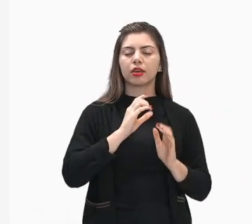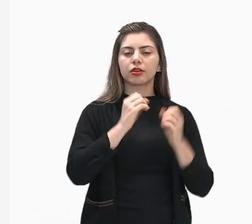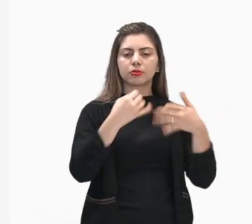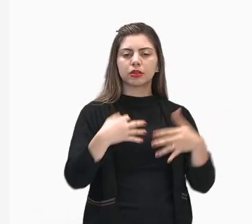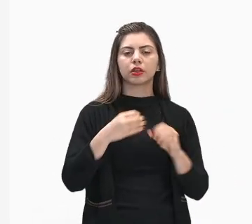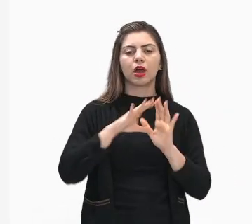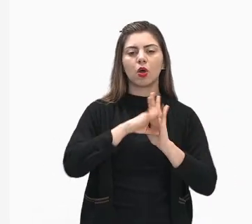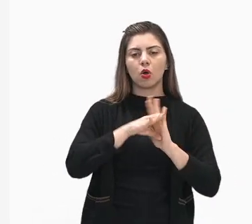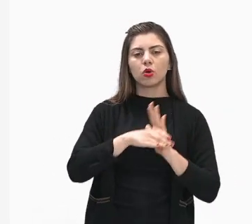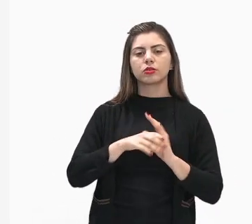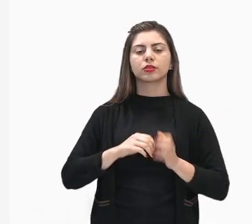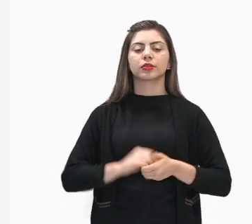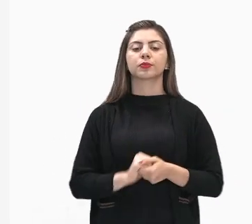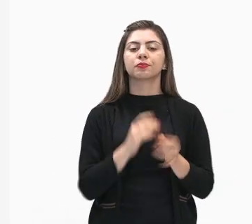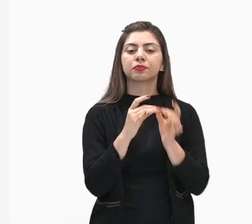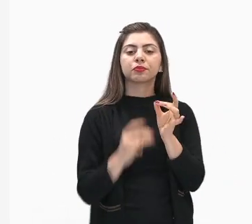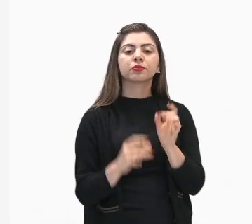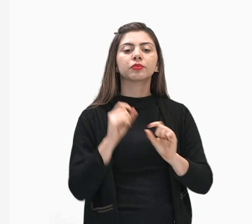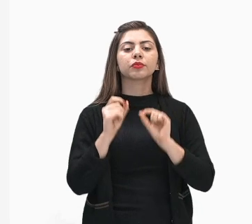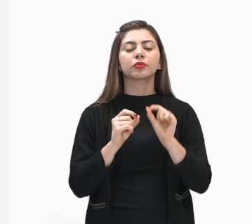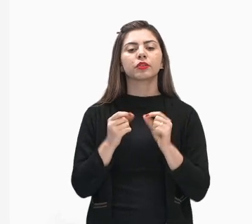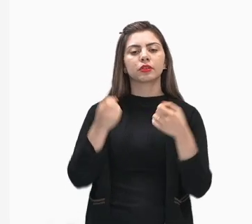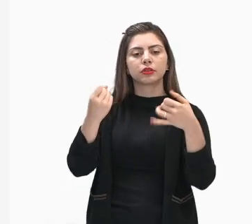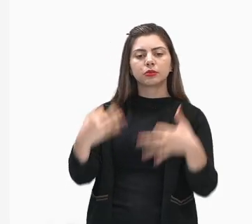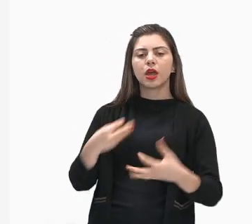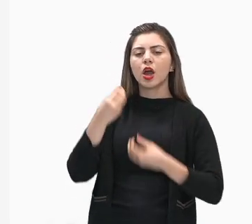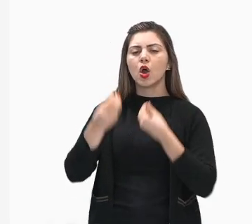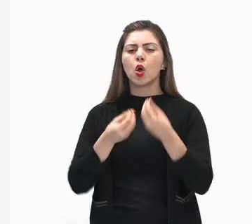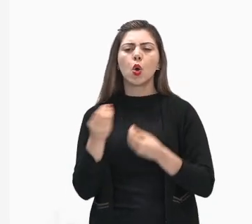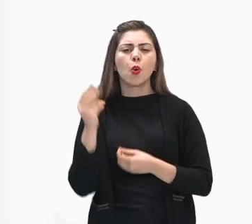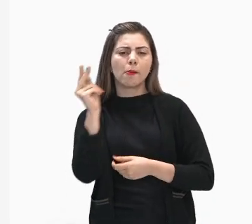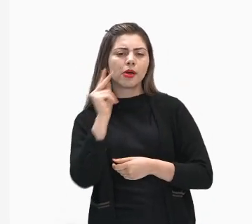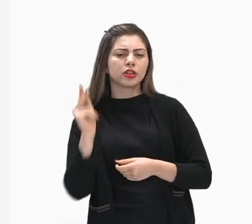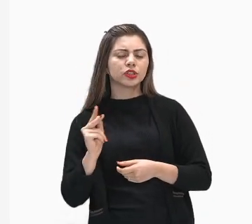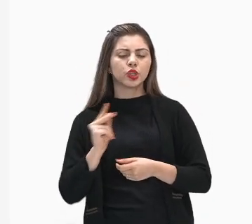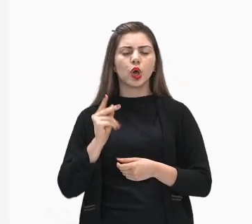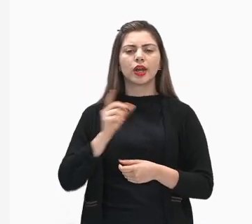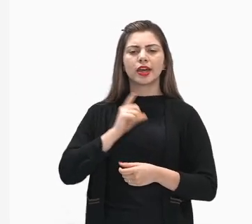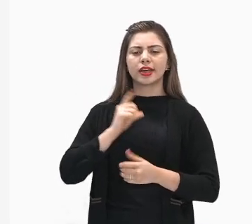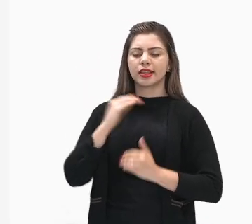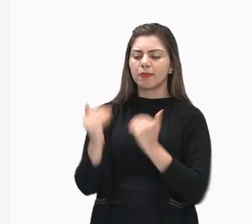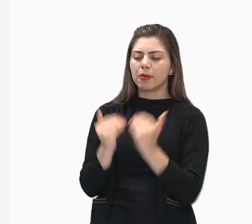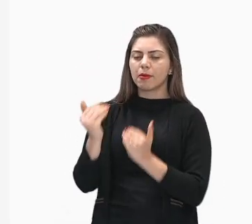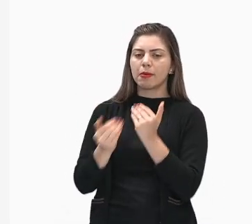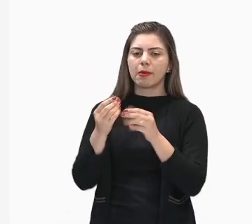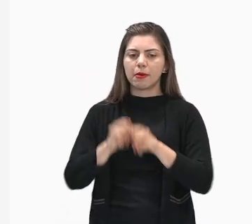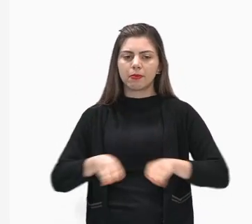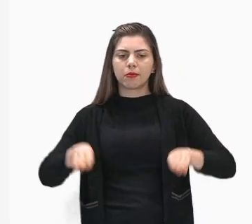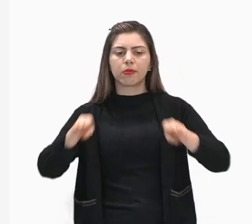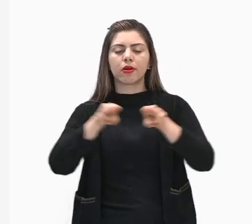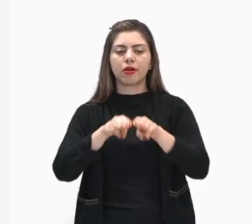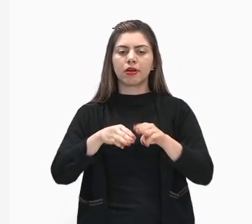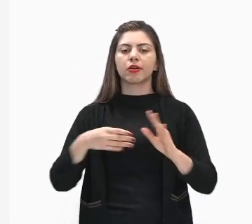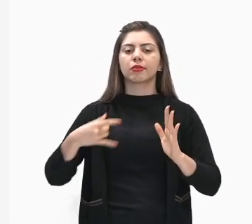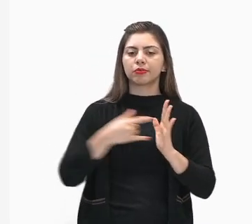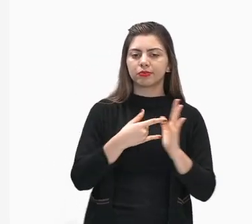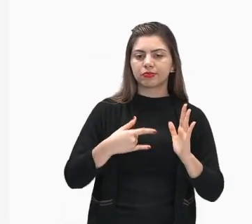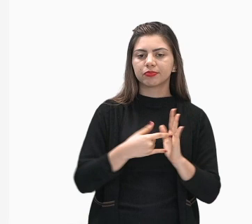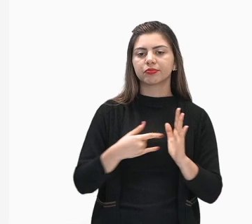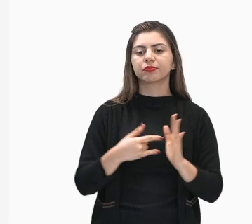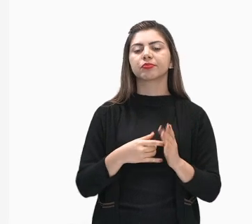básicos. No detalhamento a gente tem breve histórico sobre a evolução do magnetismo e